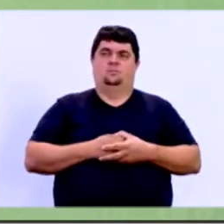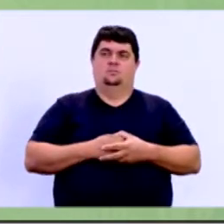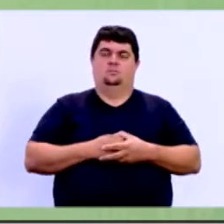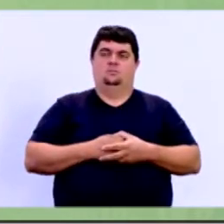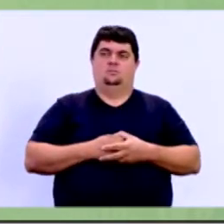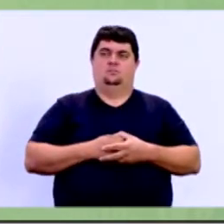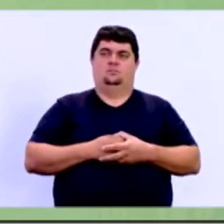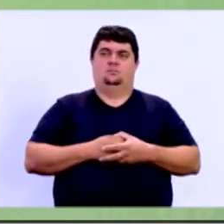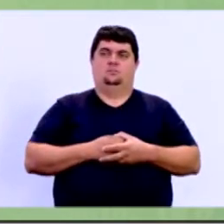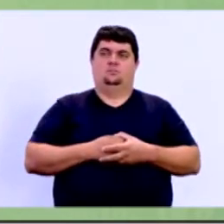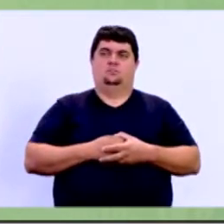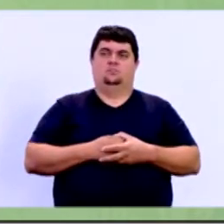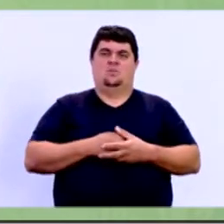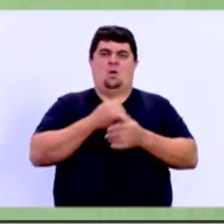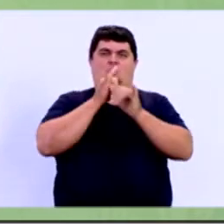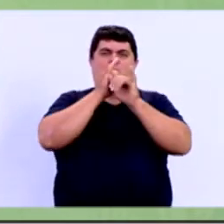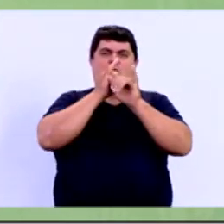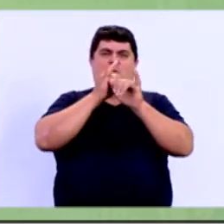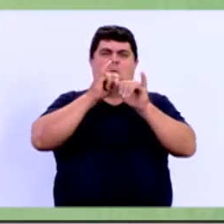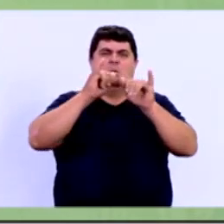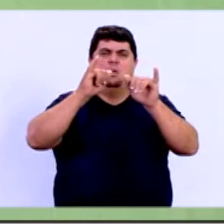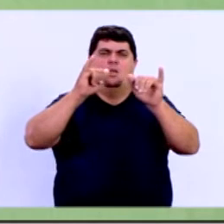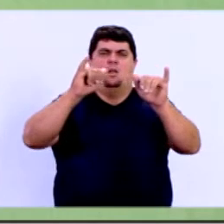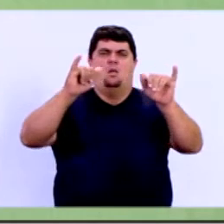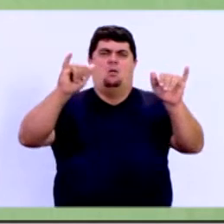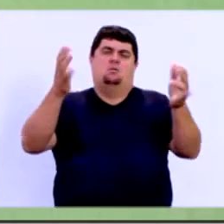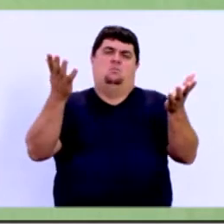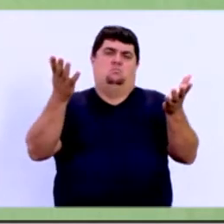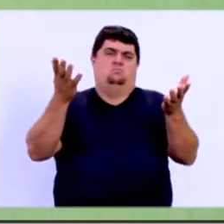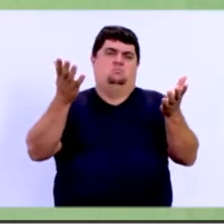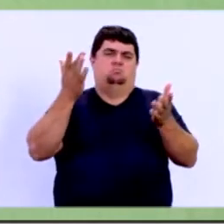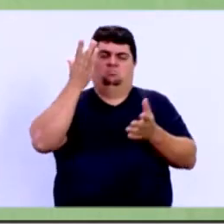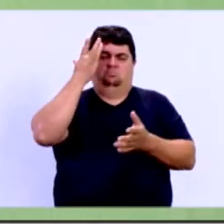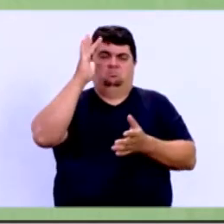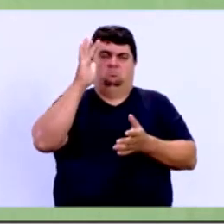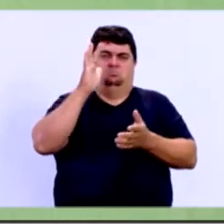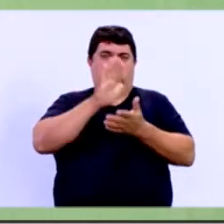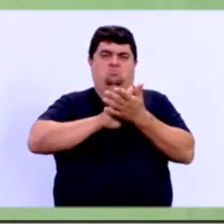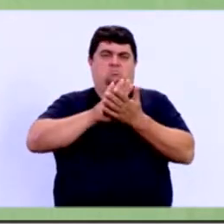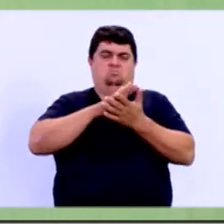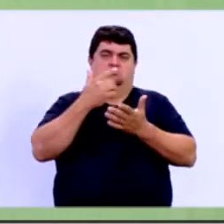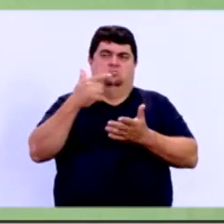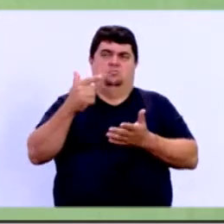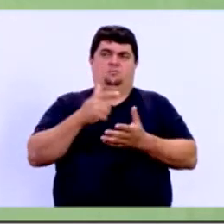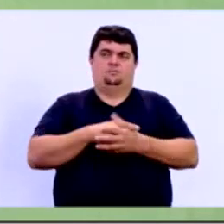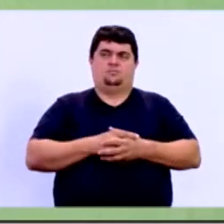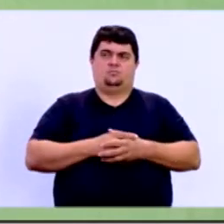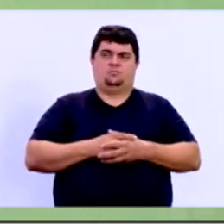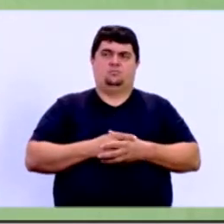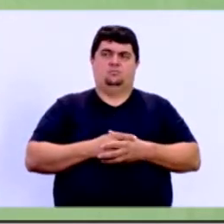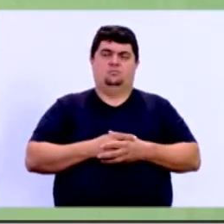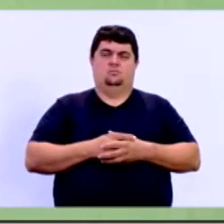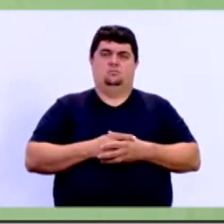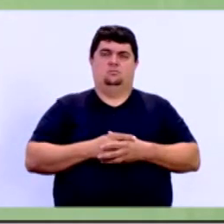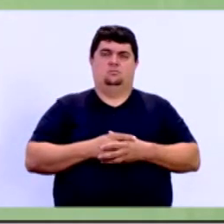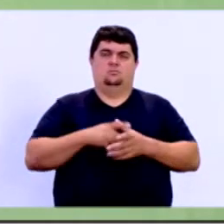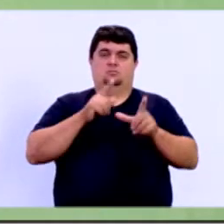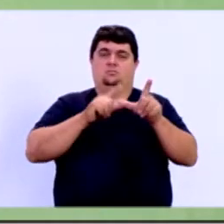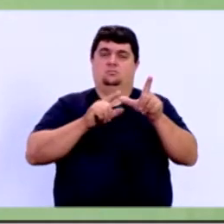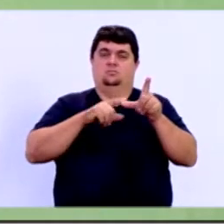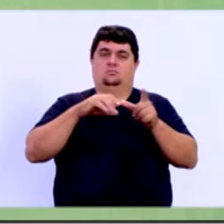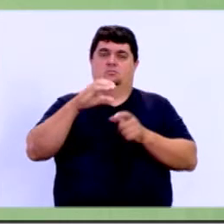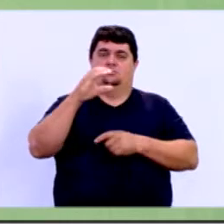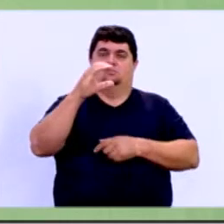não pode ser. Pronunciamento, né, também não pode ser, né? Gabarito,